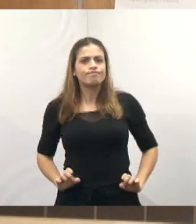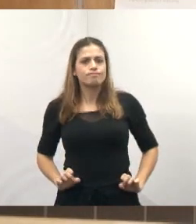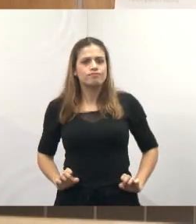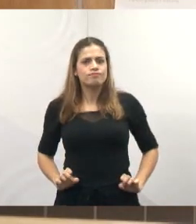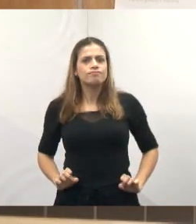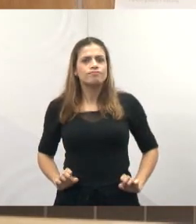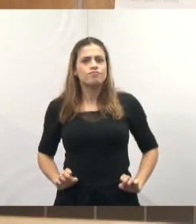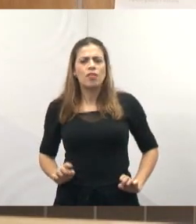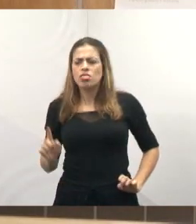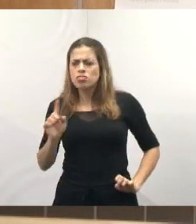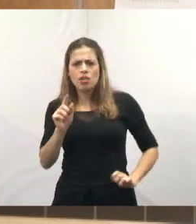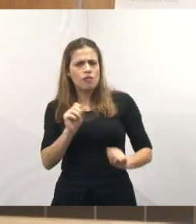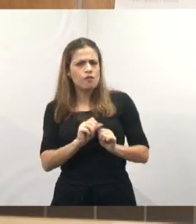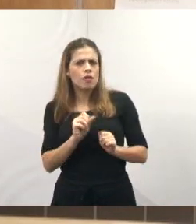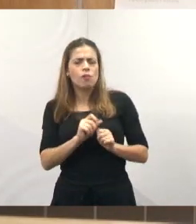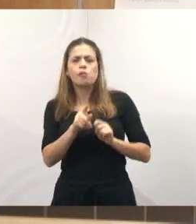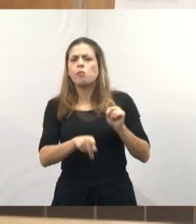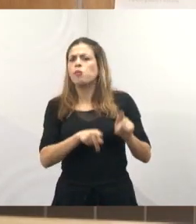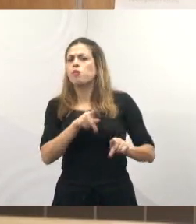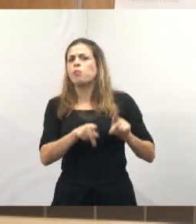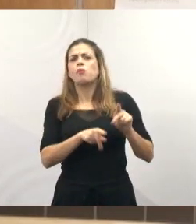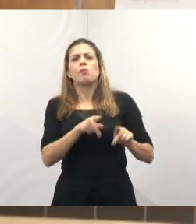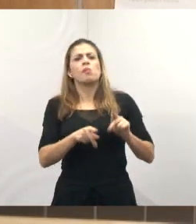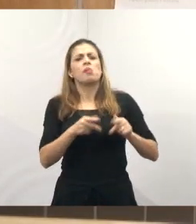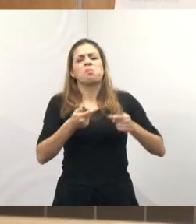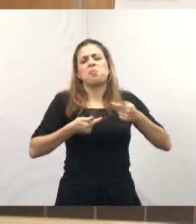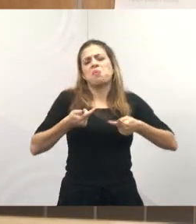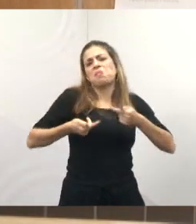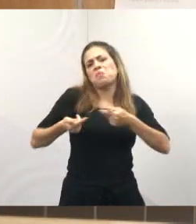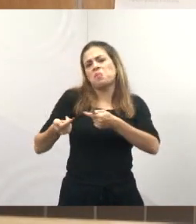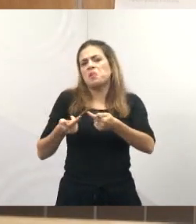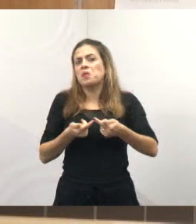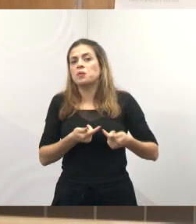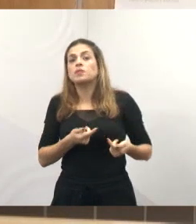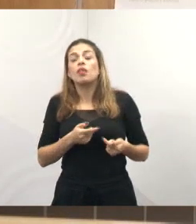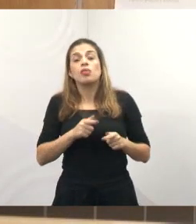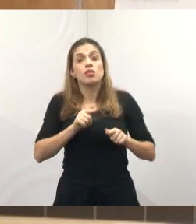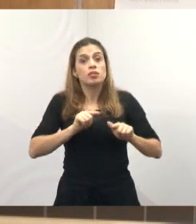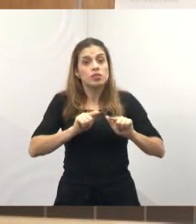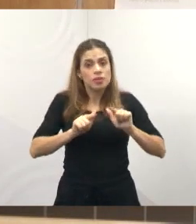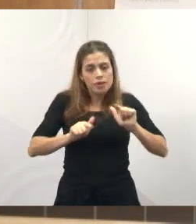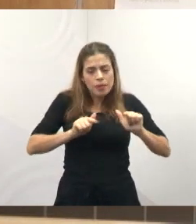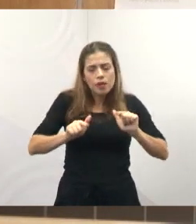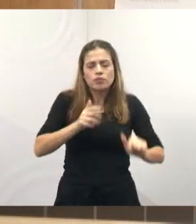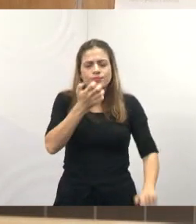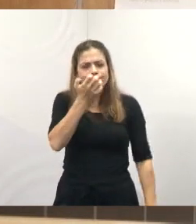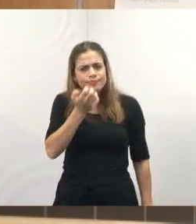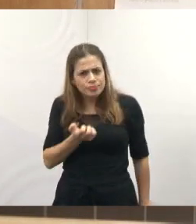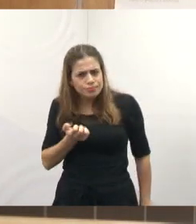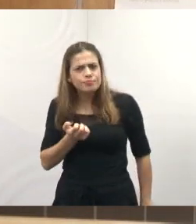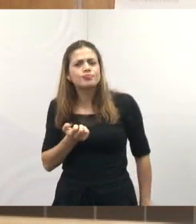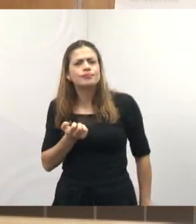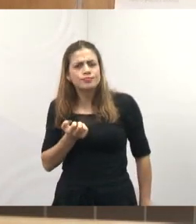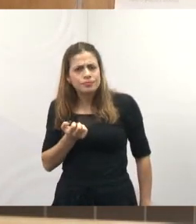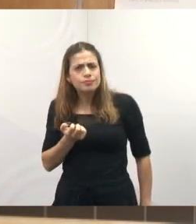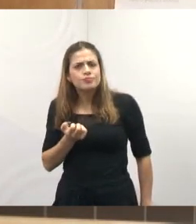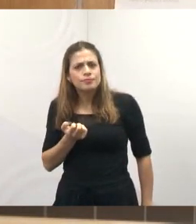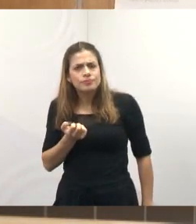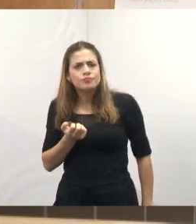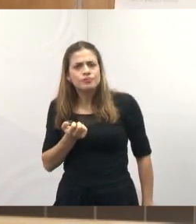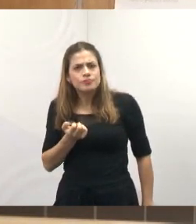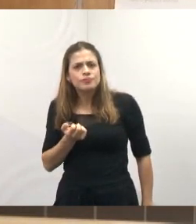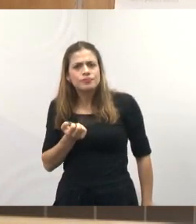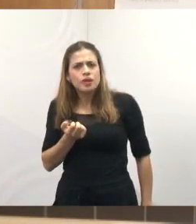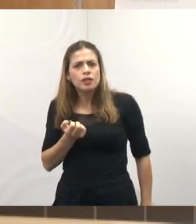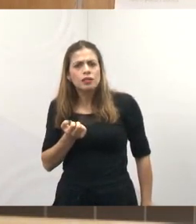poderia fazer se quisesse, mas não quis, trabalhou sério, sofreu algumas sanções, né?